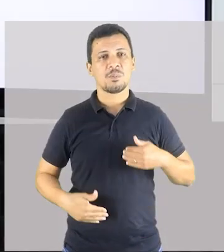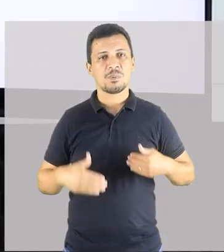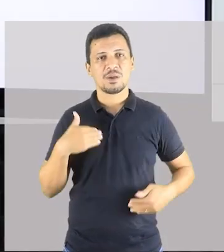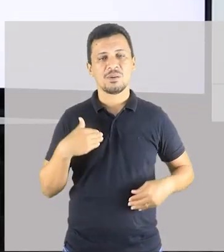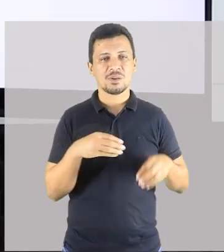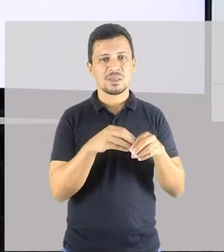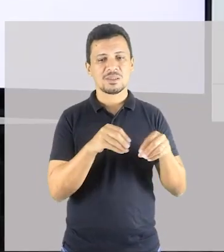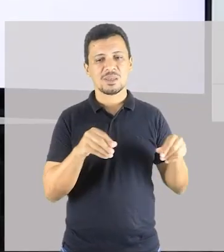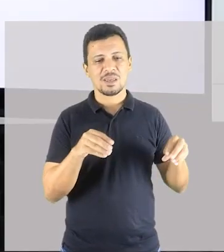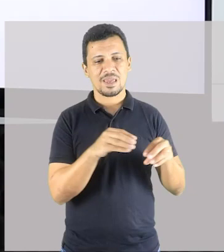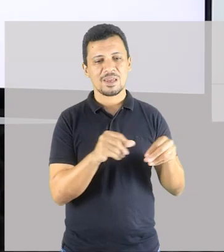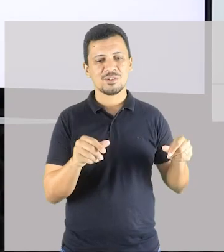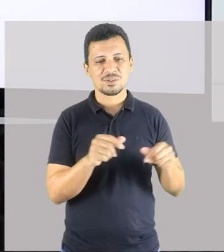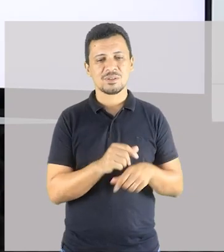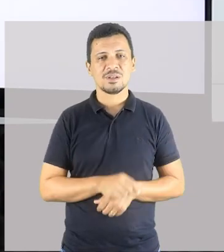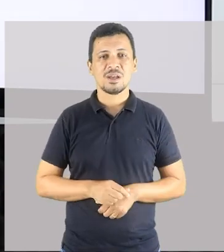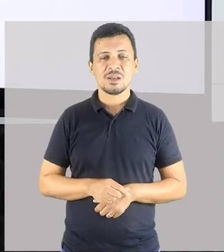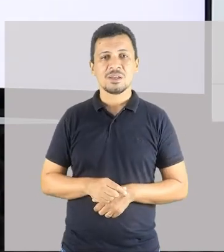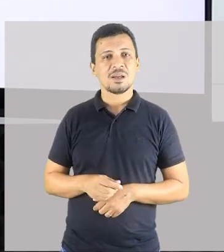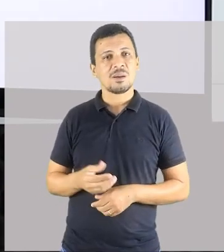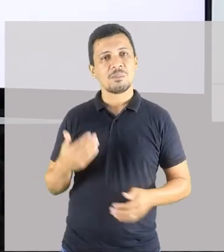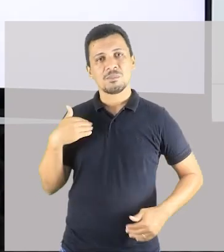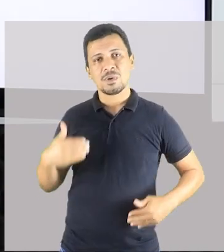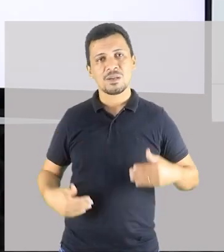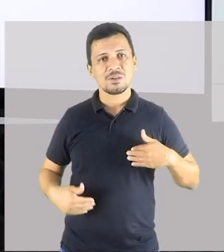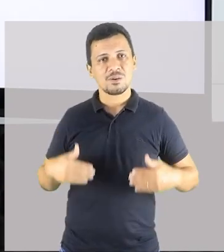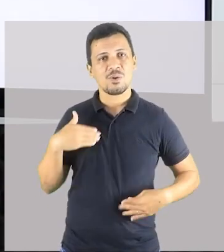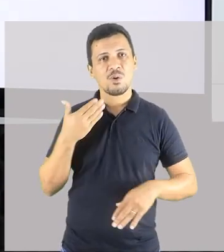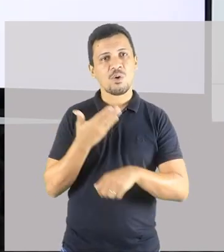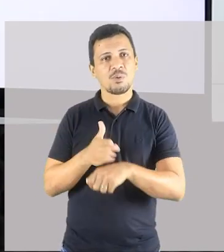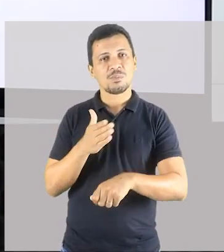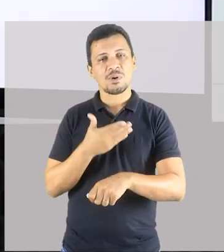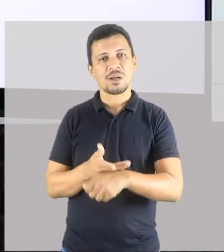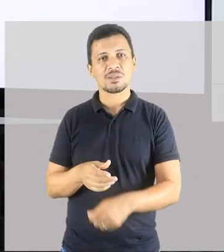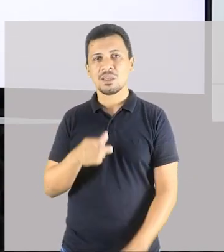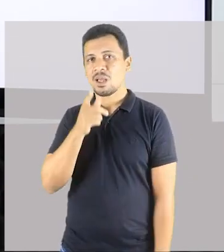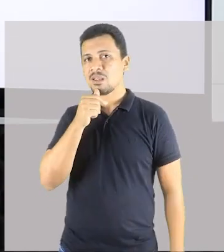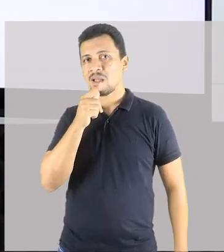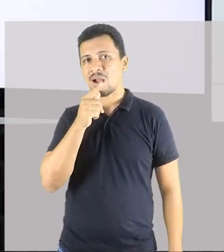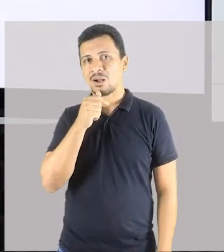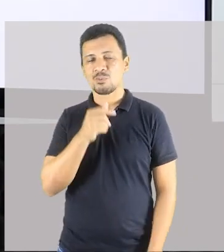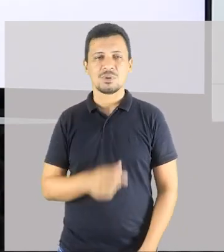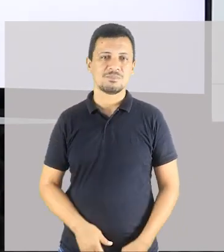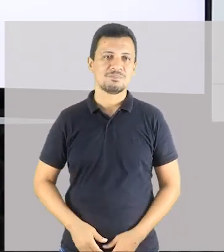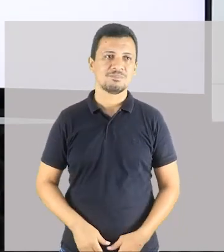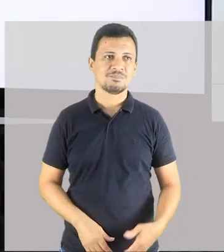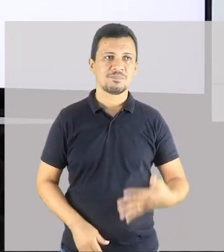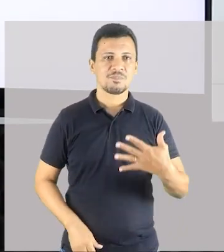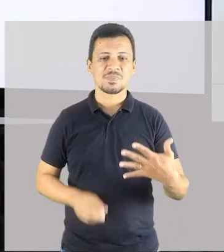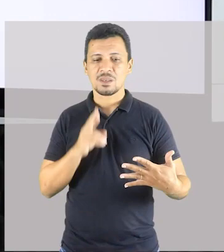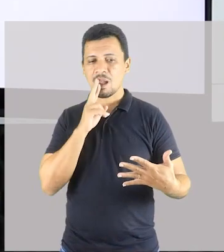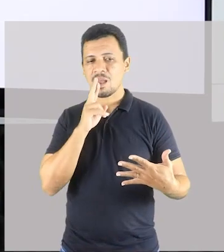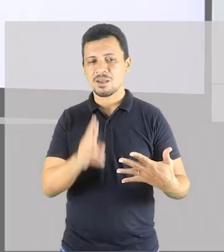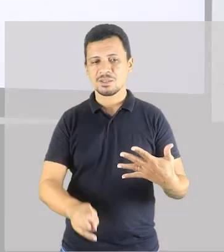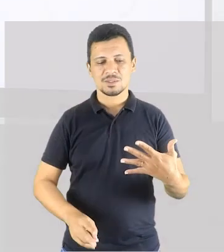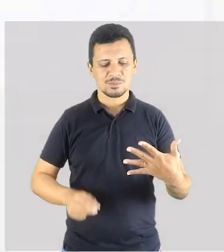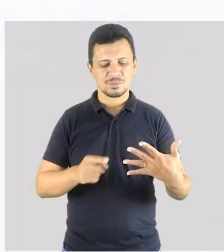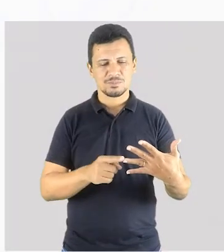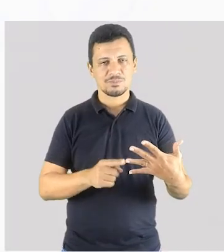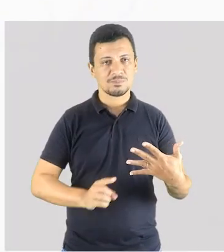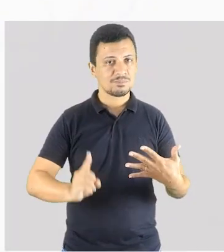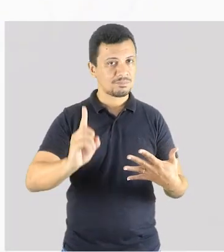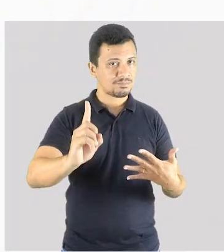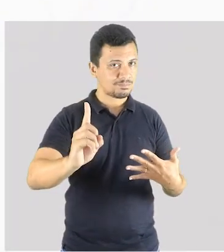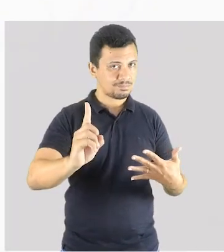corporais de aventura terrestre e práticas corporais de aventura aquática. Com isso, a